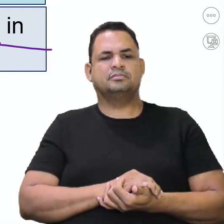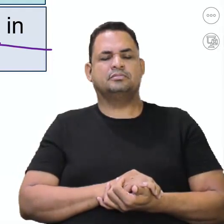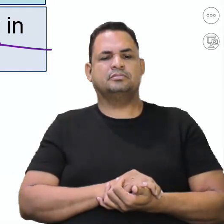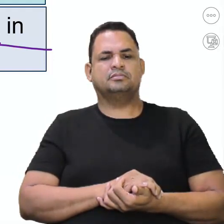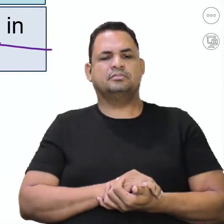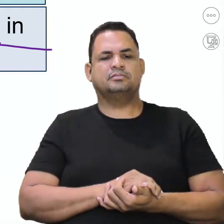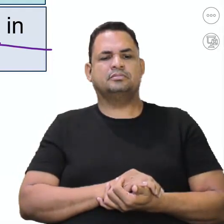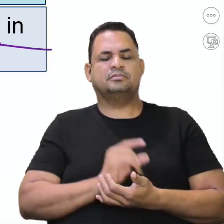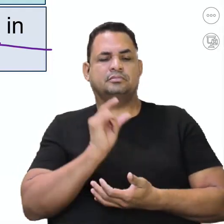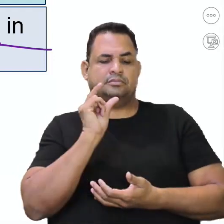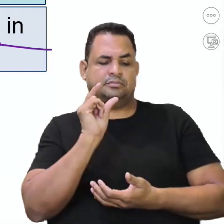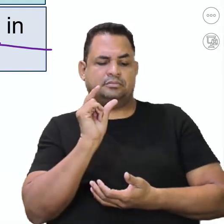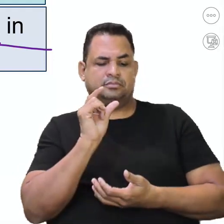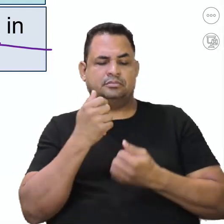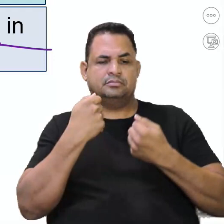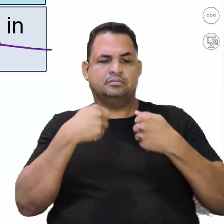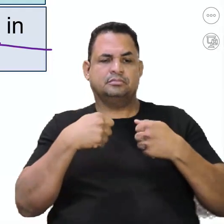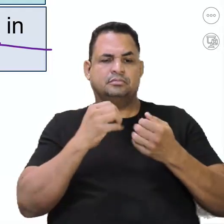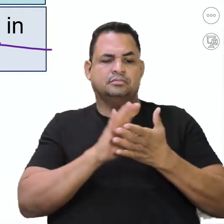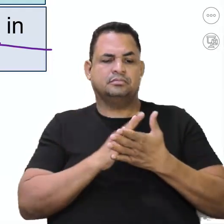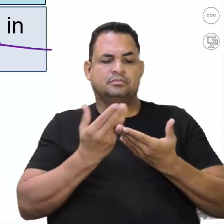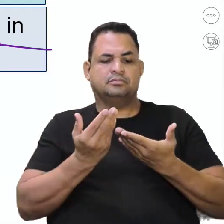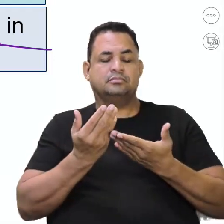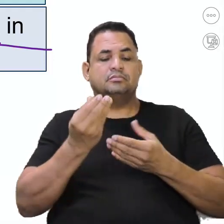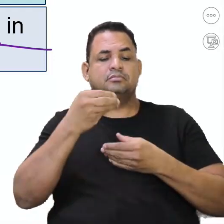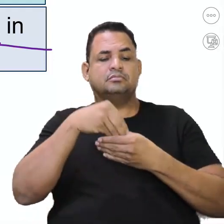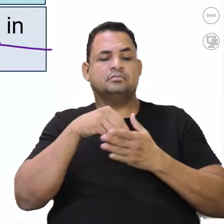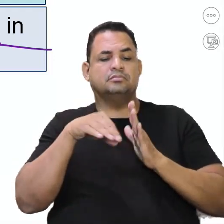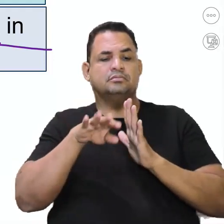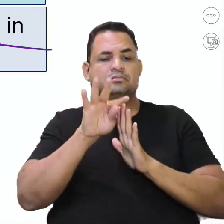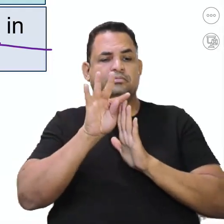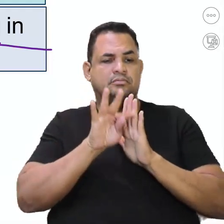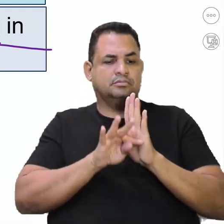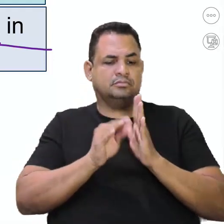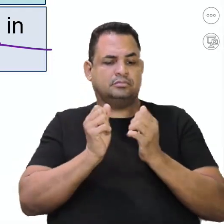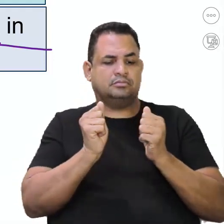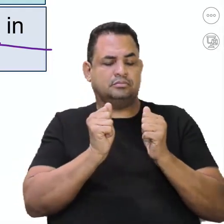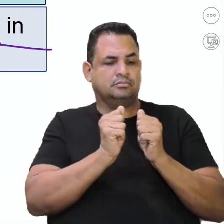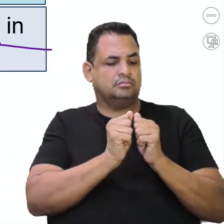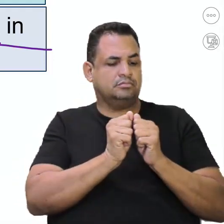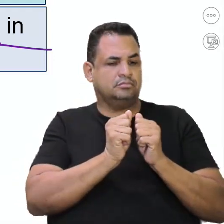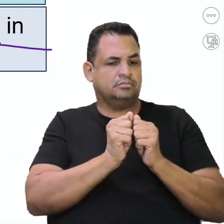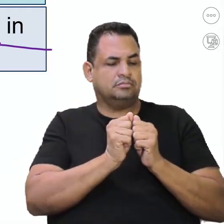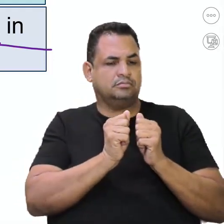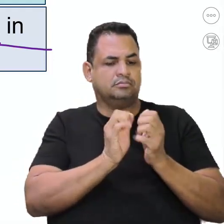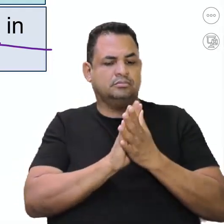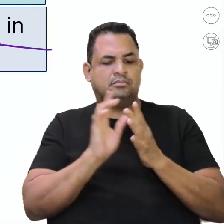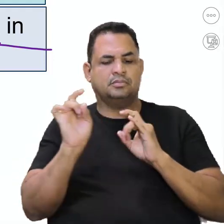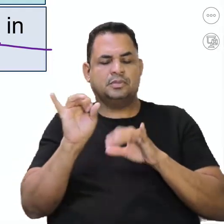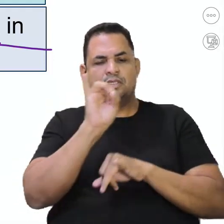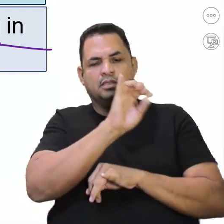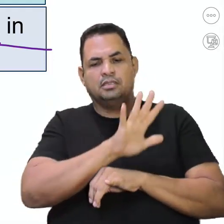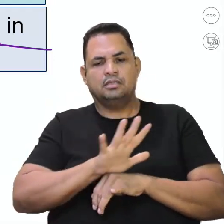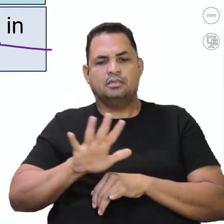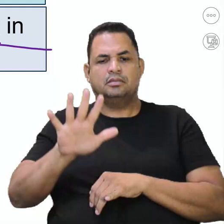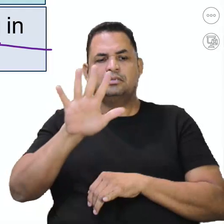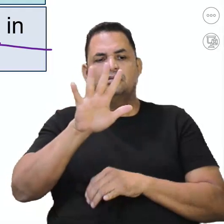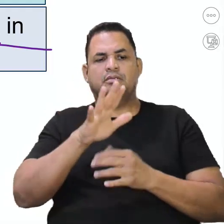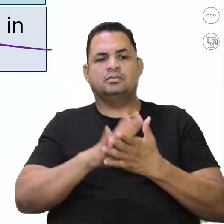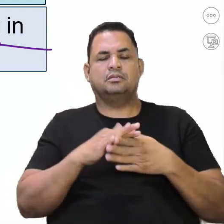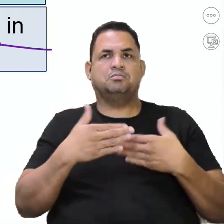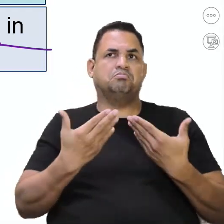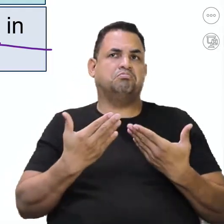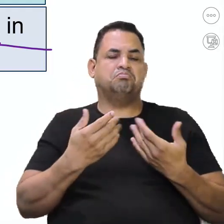image. Então, as palavras podem ser introduzidas dentro ou perto de cada imagem. Or they may be